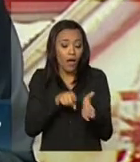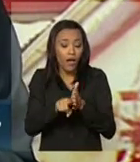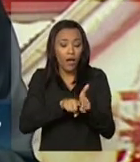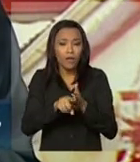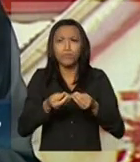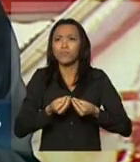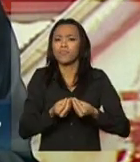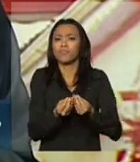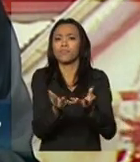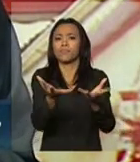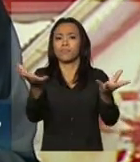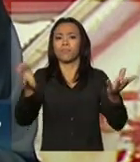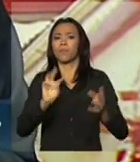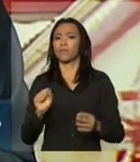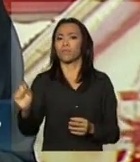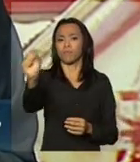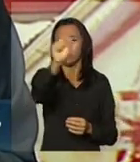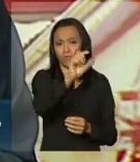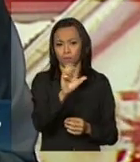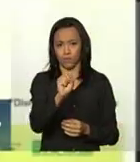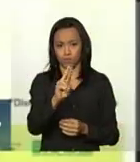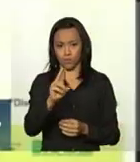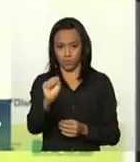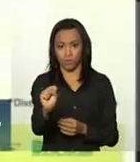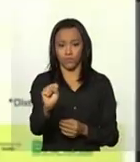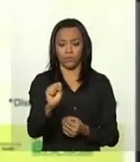de saúde. Né, pode passar.